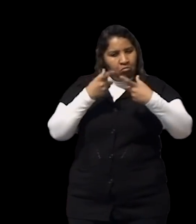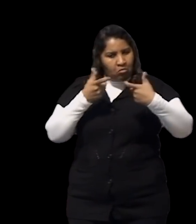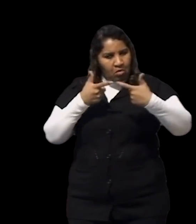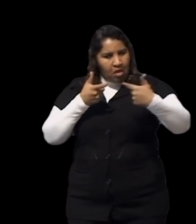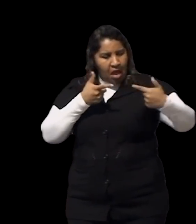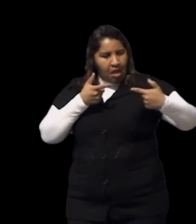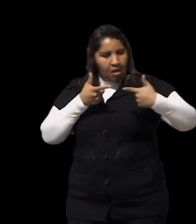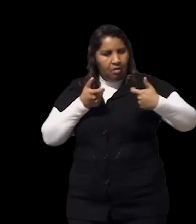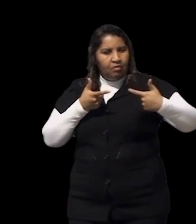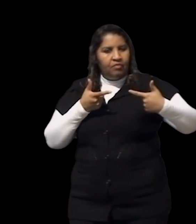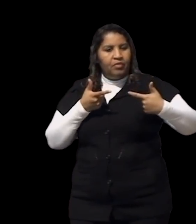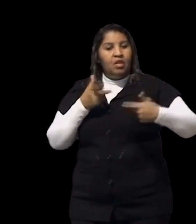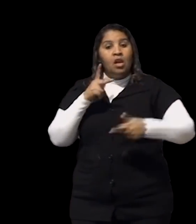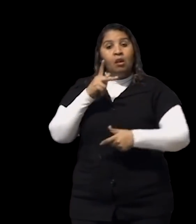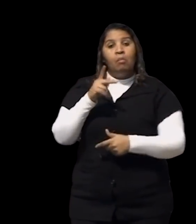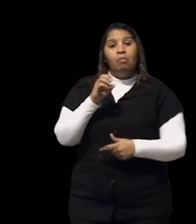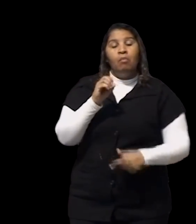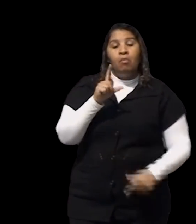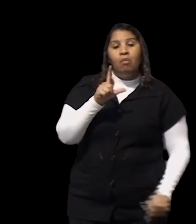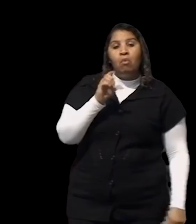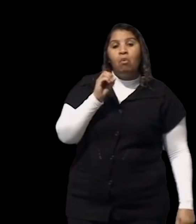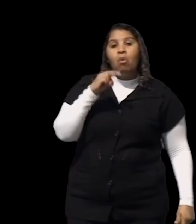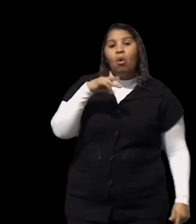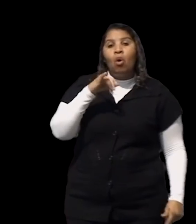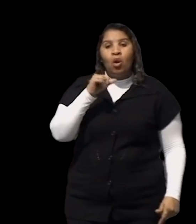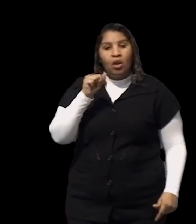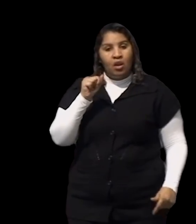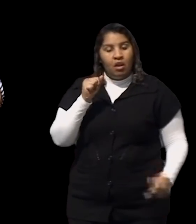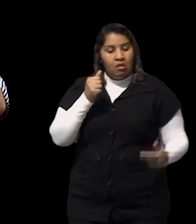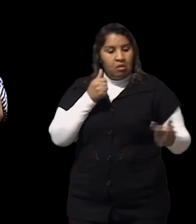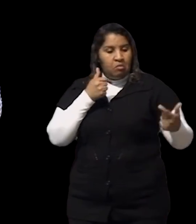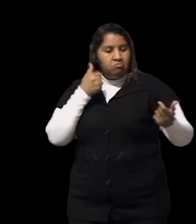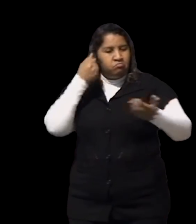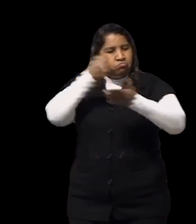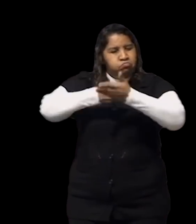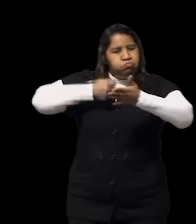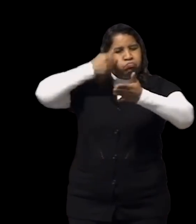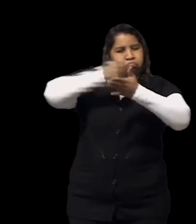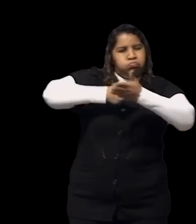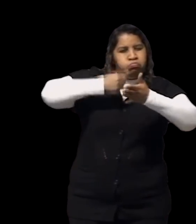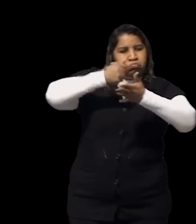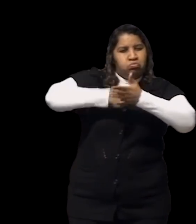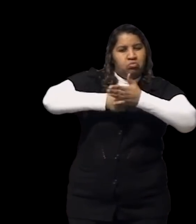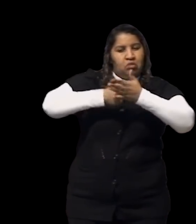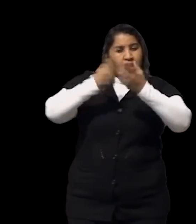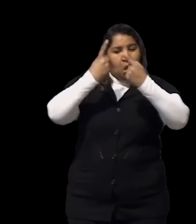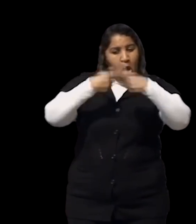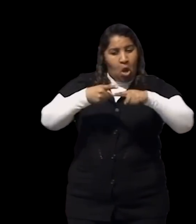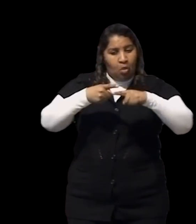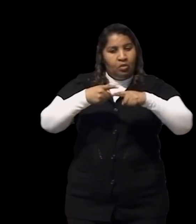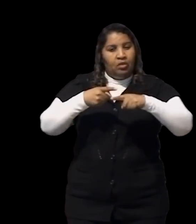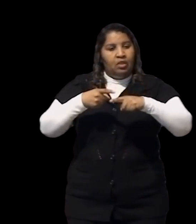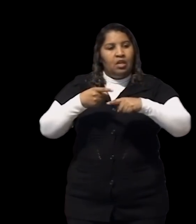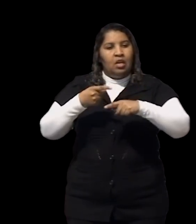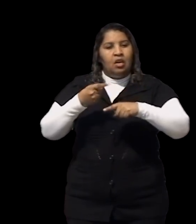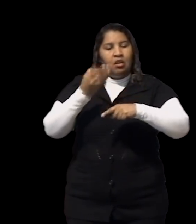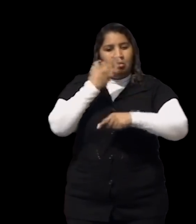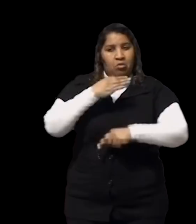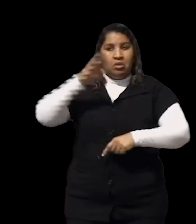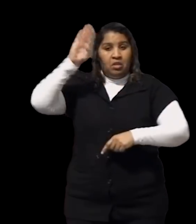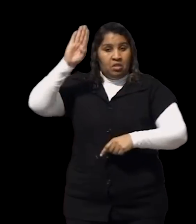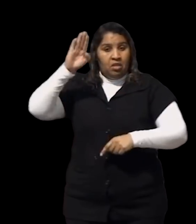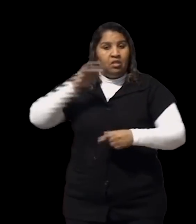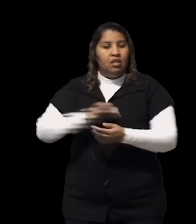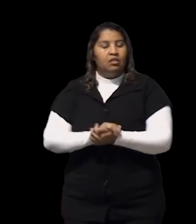lindas é um país que luta contra Rússia país que luta contra os nazistas a Polônia é um